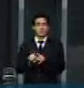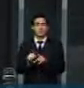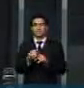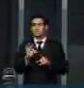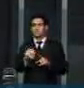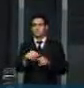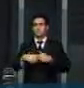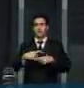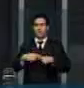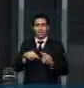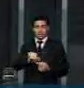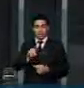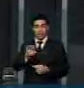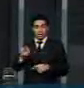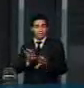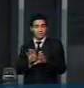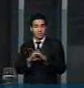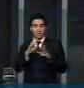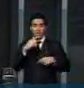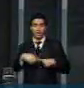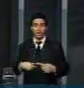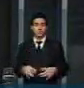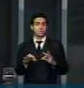Municípios e Distrito Federal.